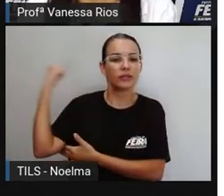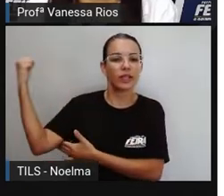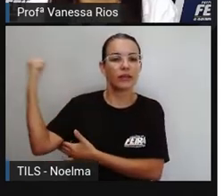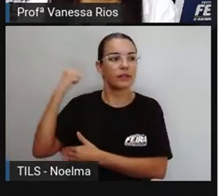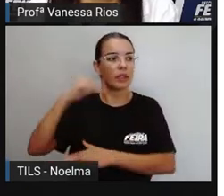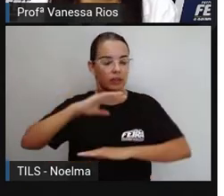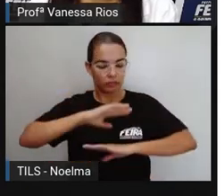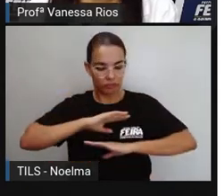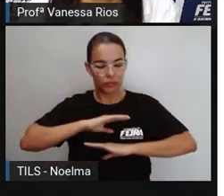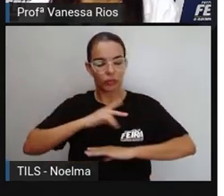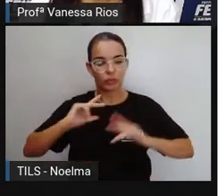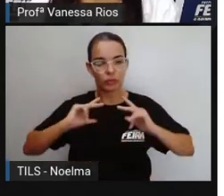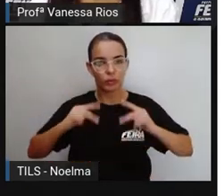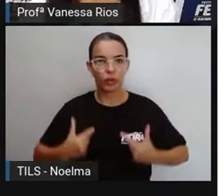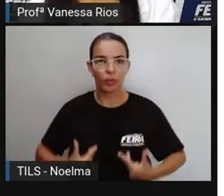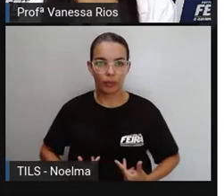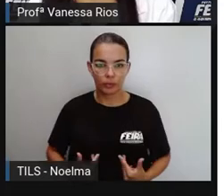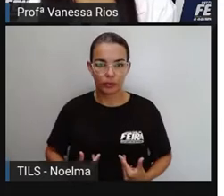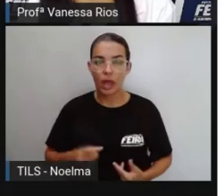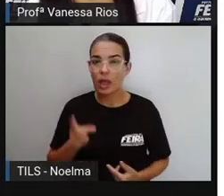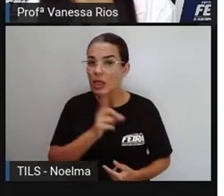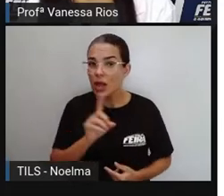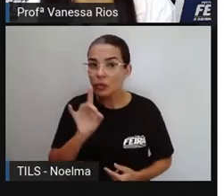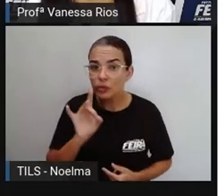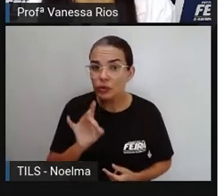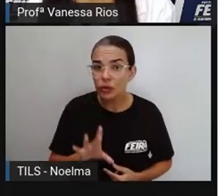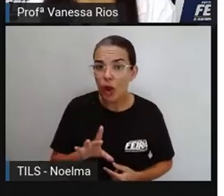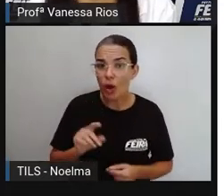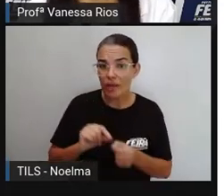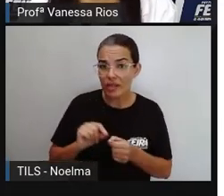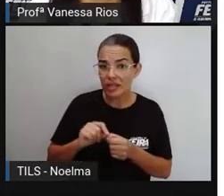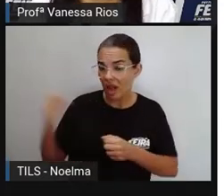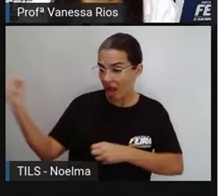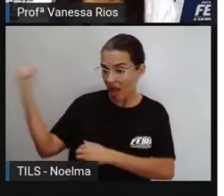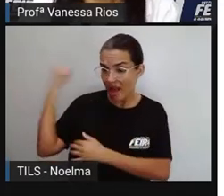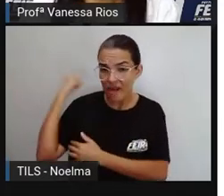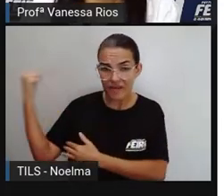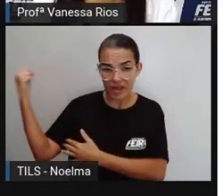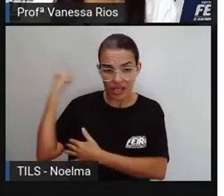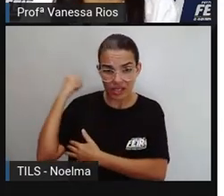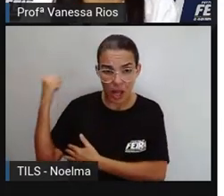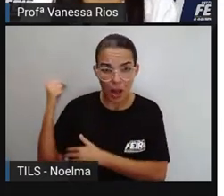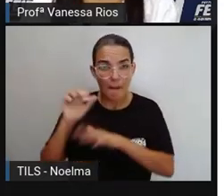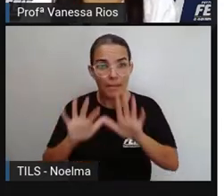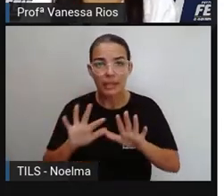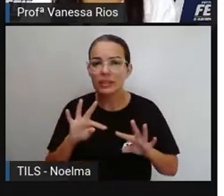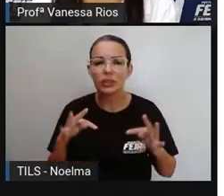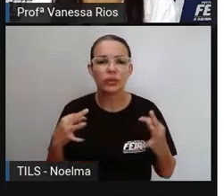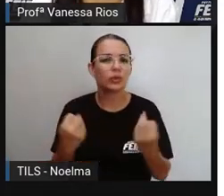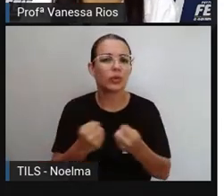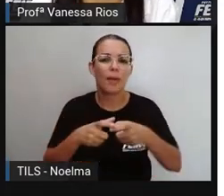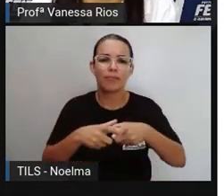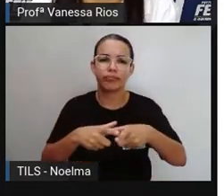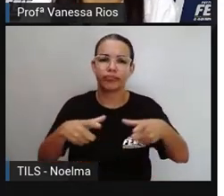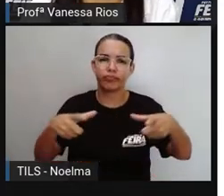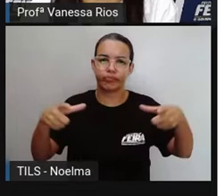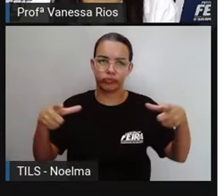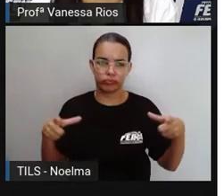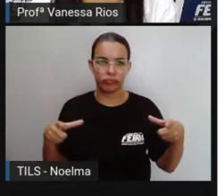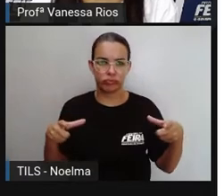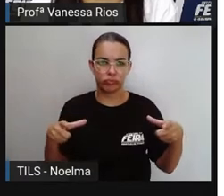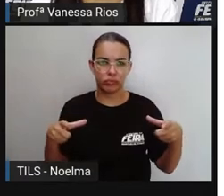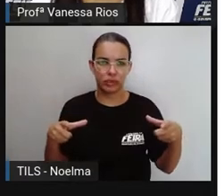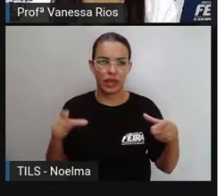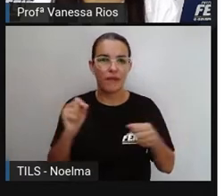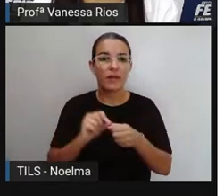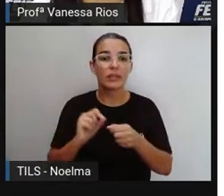física no ser humano, não somente no caráter da prática desportiva, mas em toda a sua